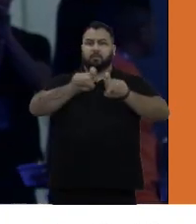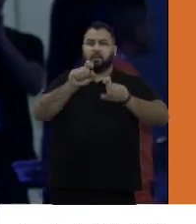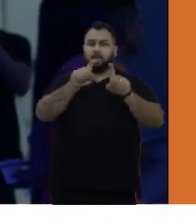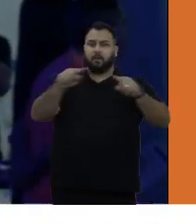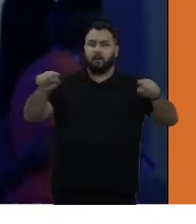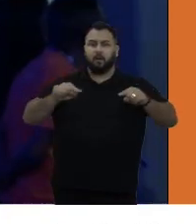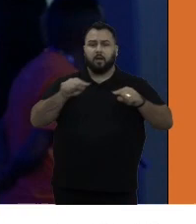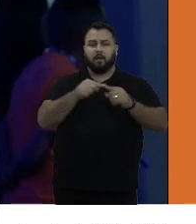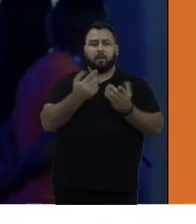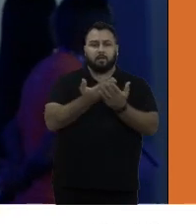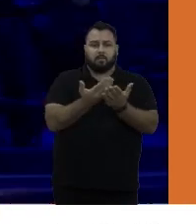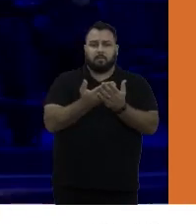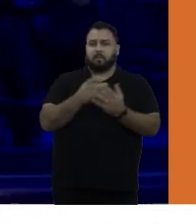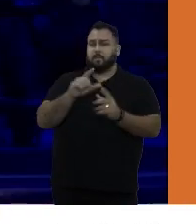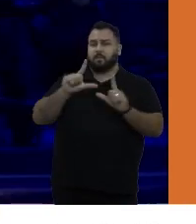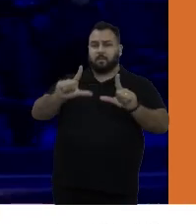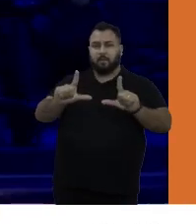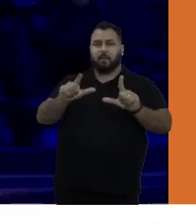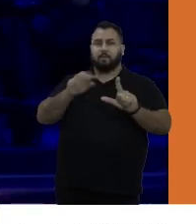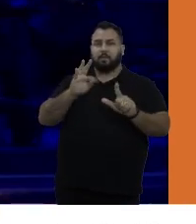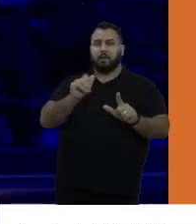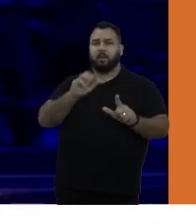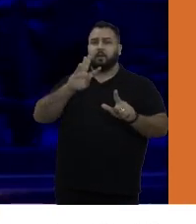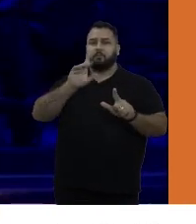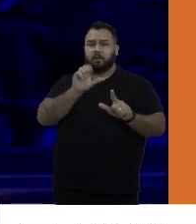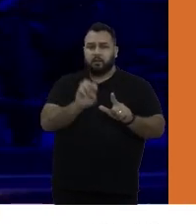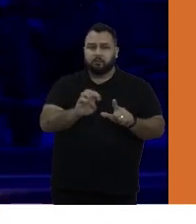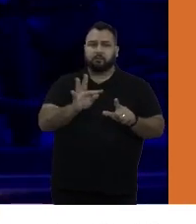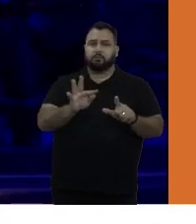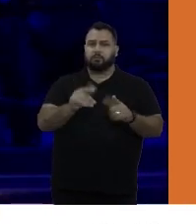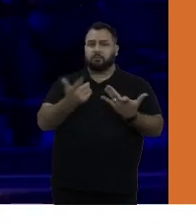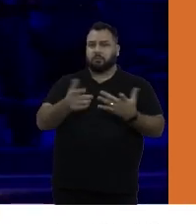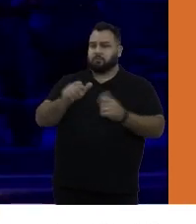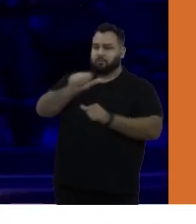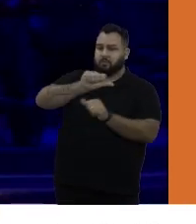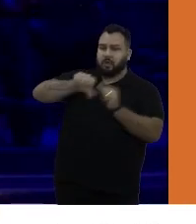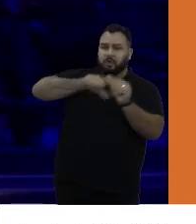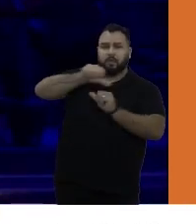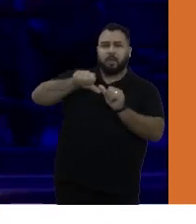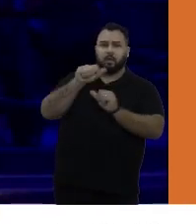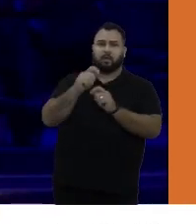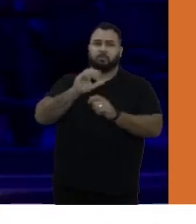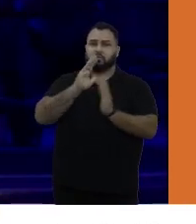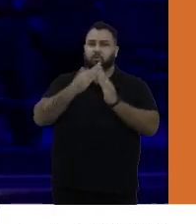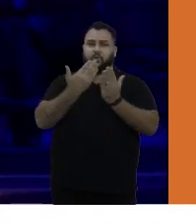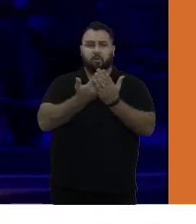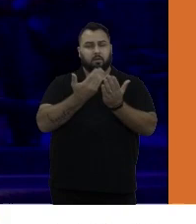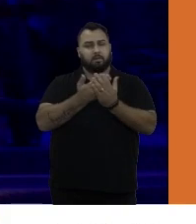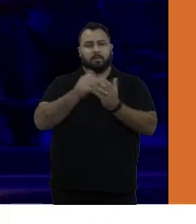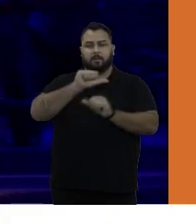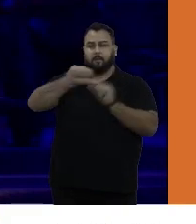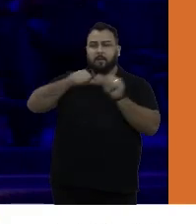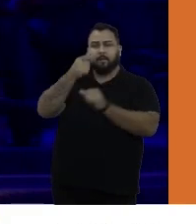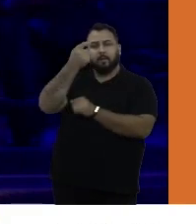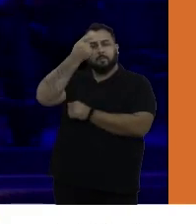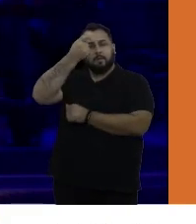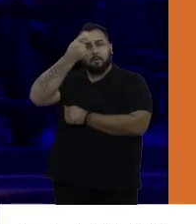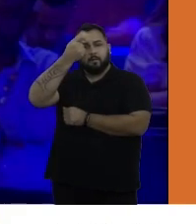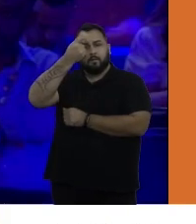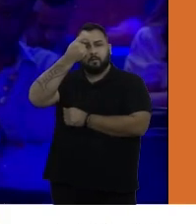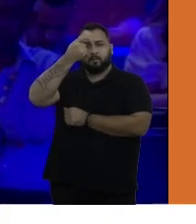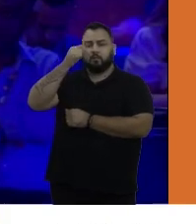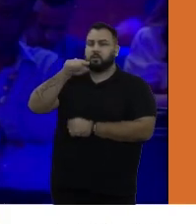tablet, e tornar a escola, né? É realmente transformar a mentalidade do que